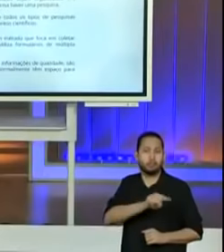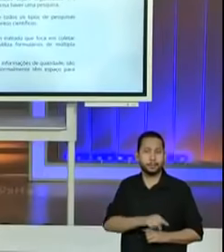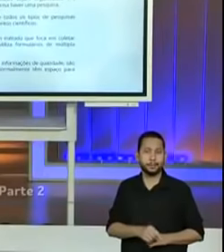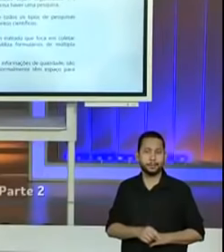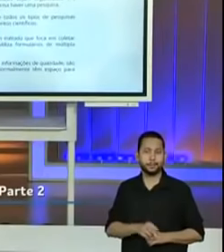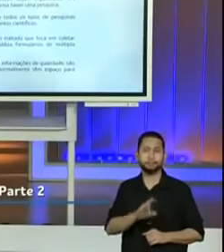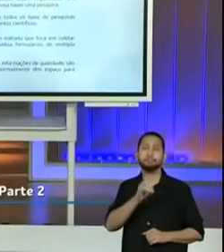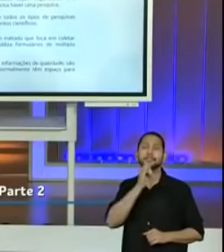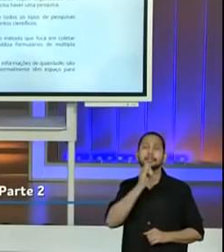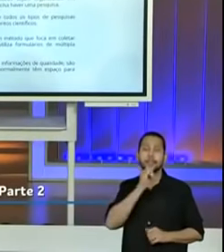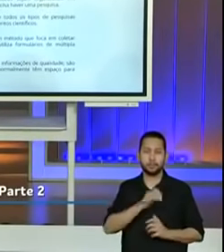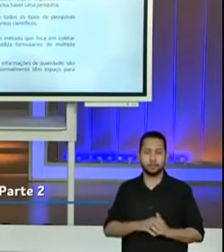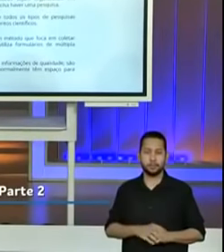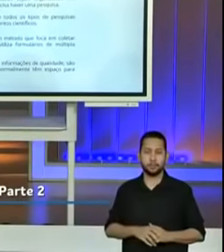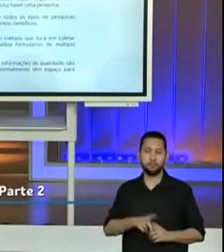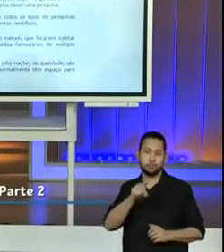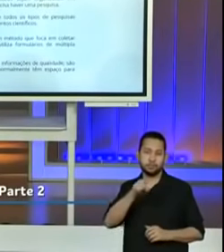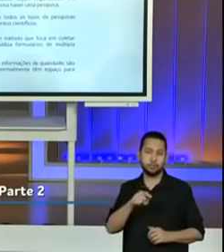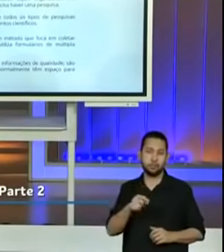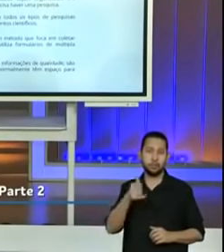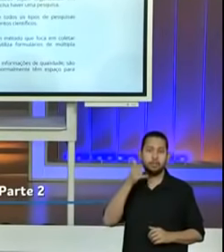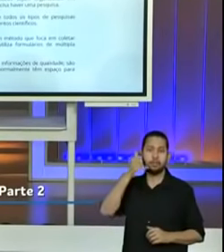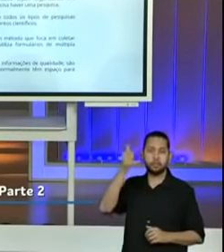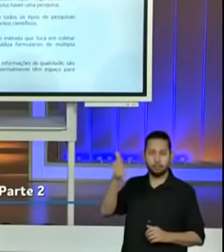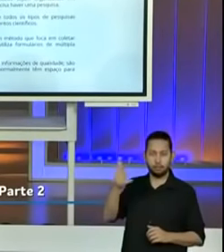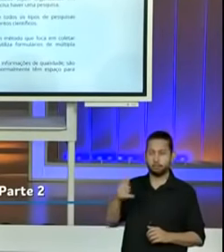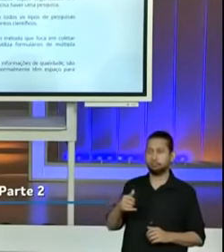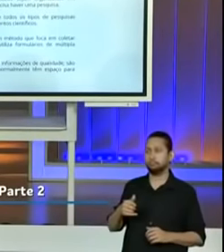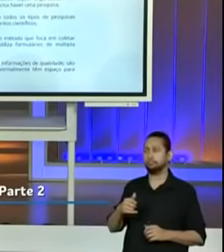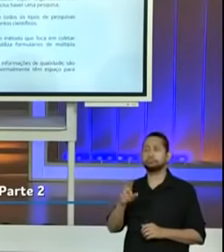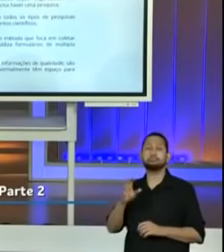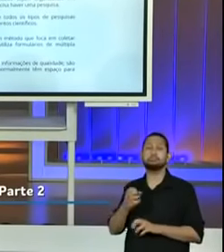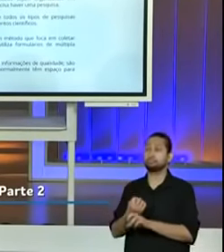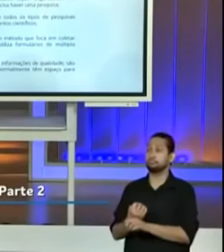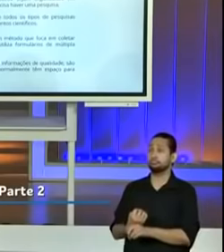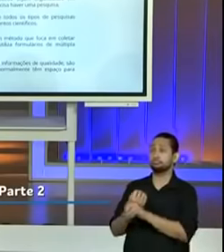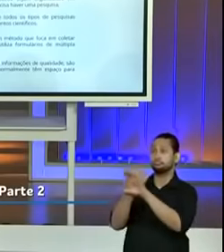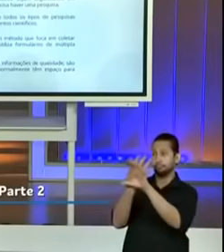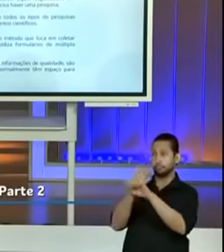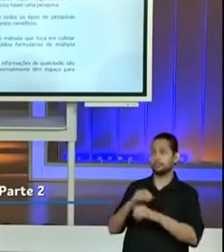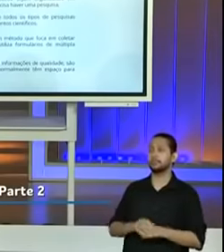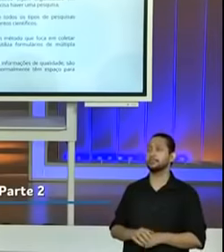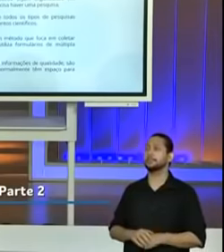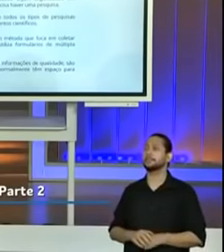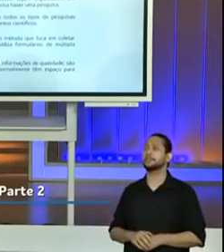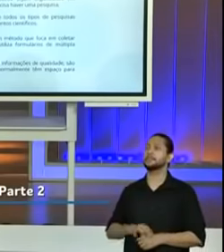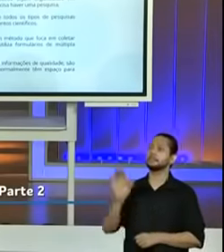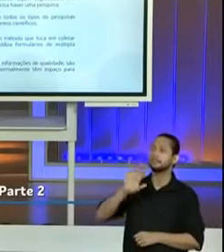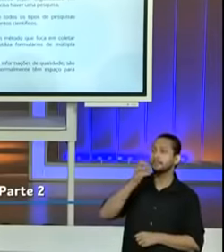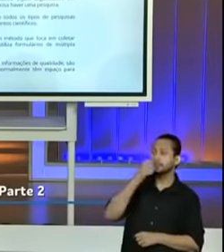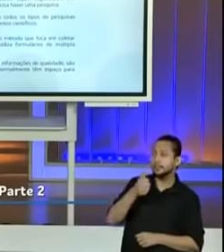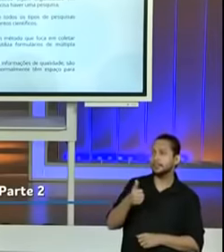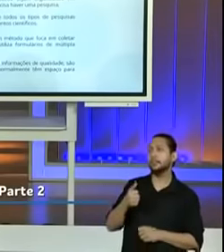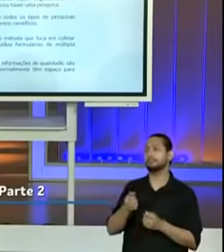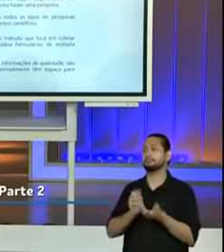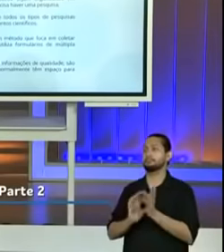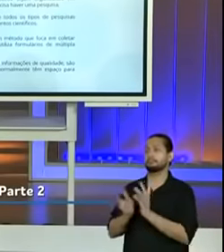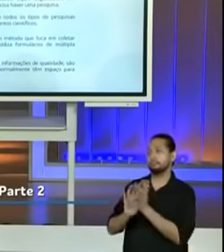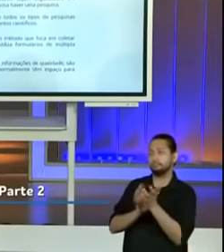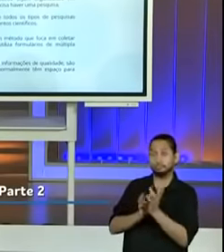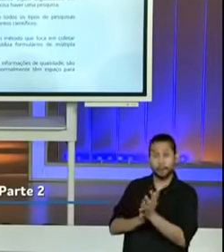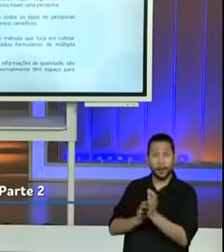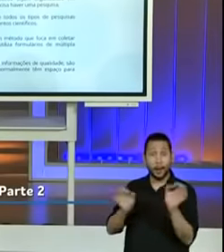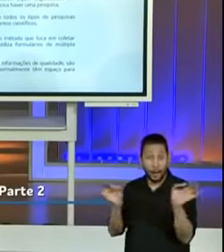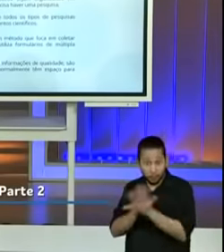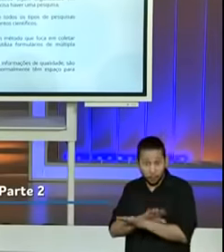liga desses serviços assim, por telefone e fala, realize a pesquisa ao final do atendimento, dê uma nota de 1